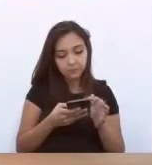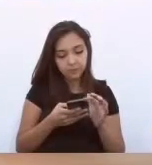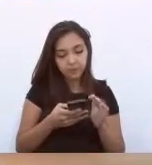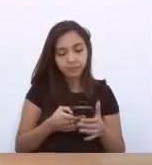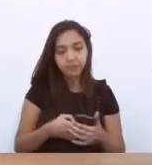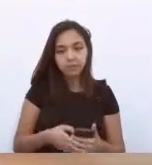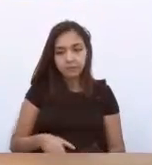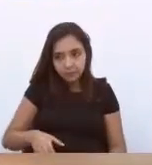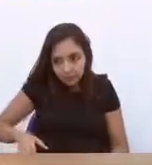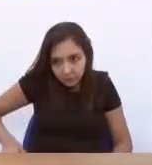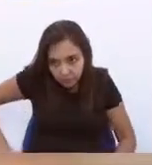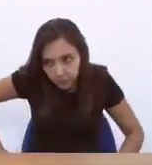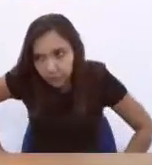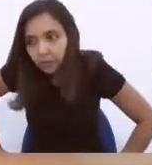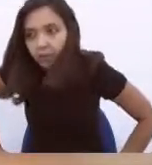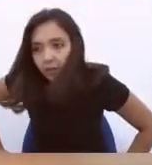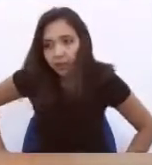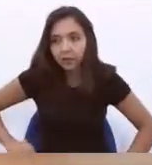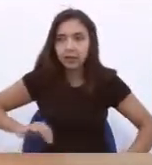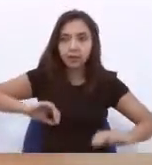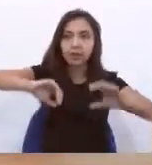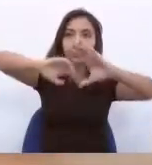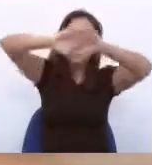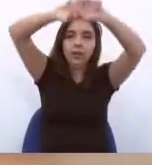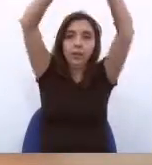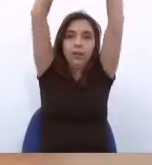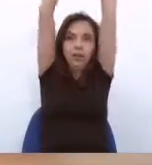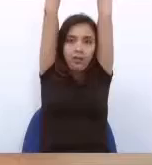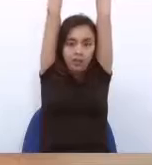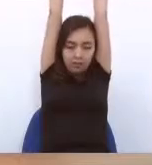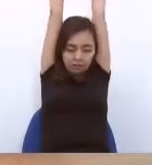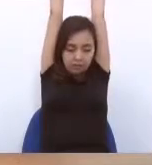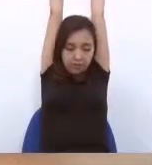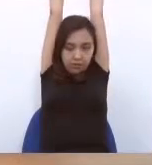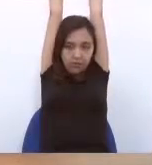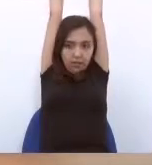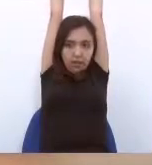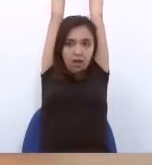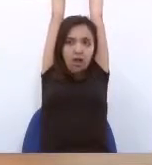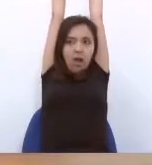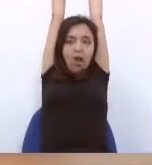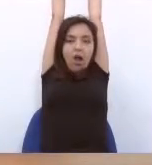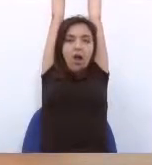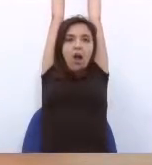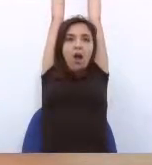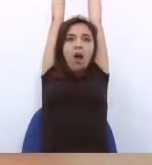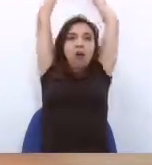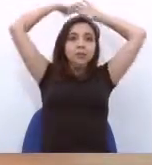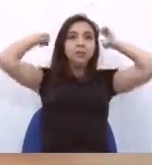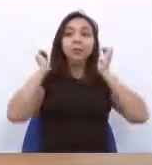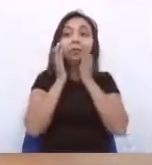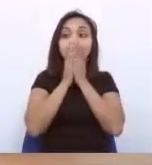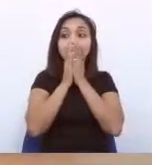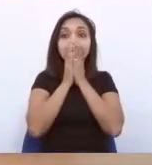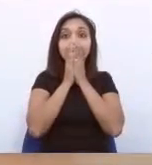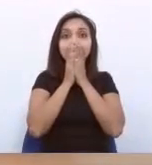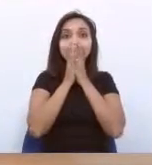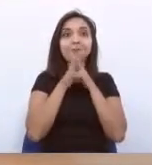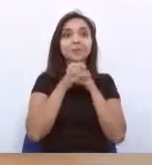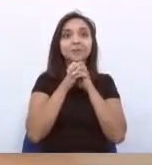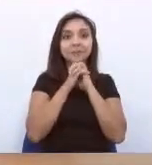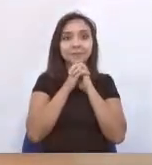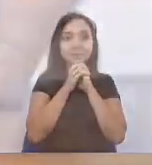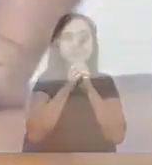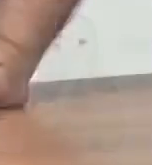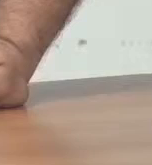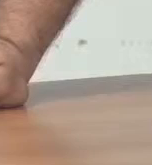casa. Teve no portão da casa da minha vizinha. Isso aqui foi em 2012. Aqui ele está falando